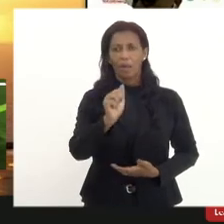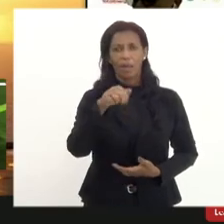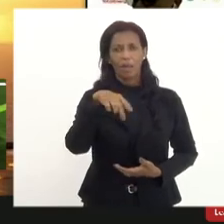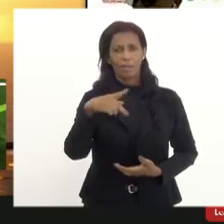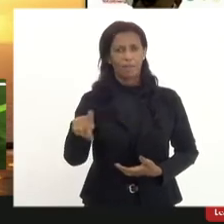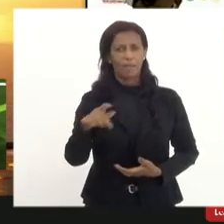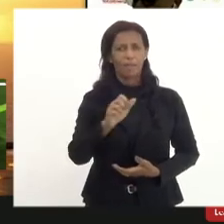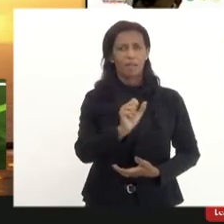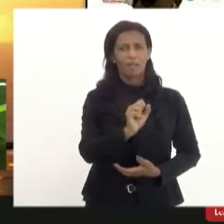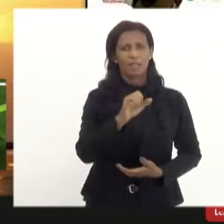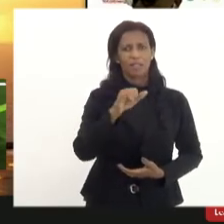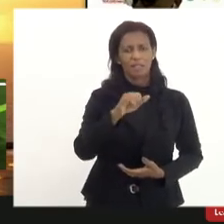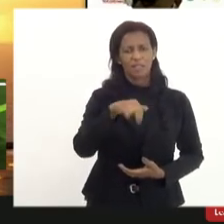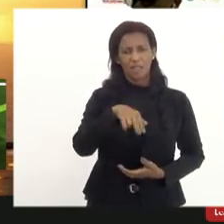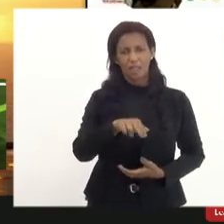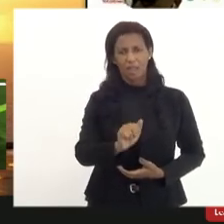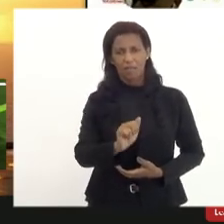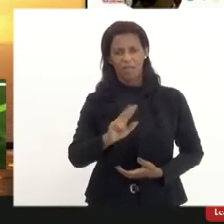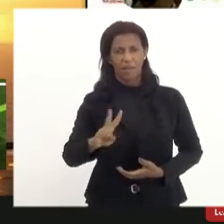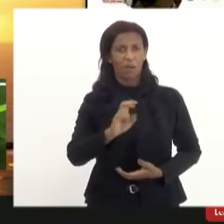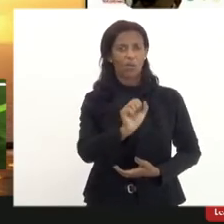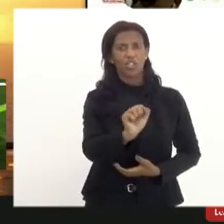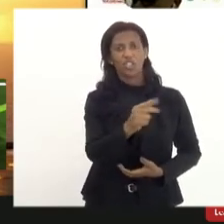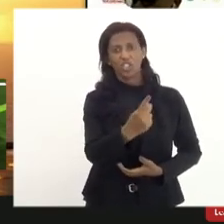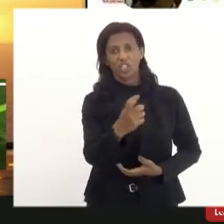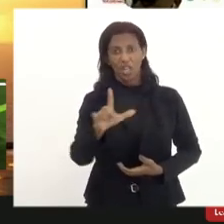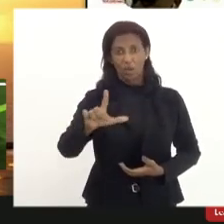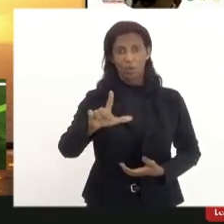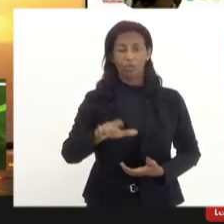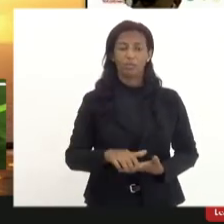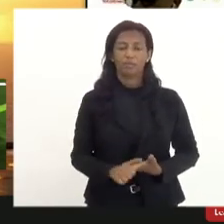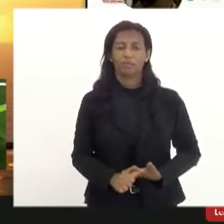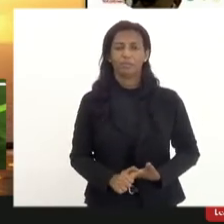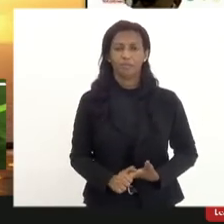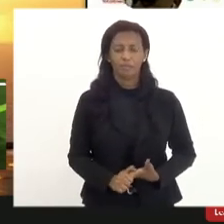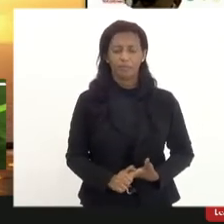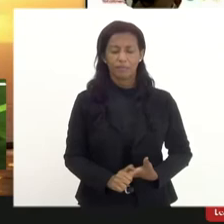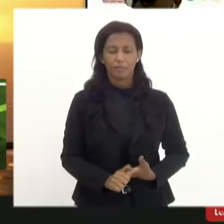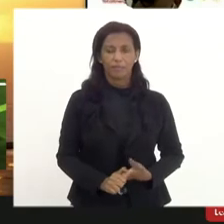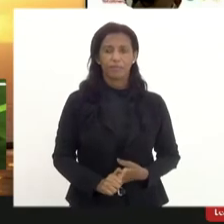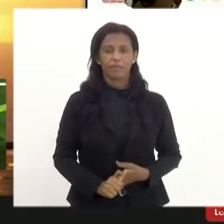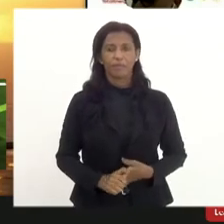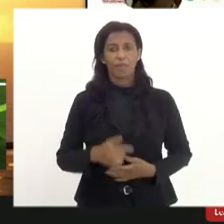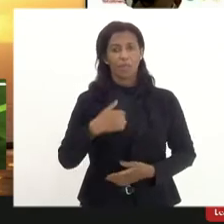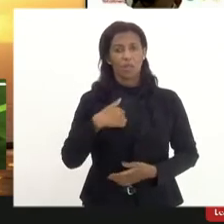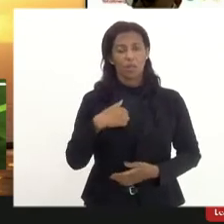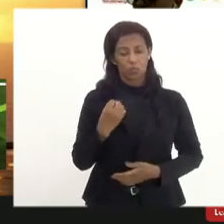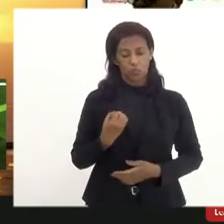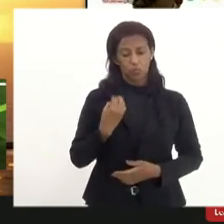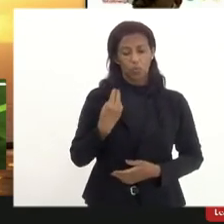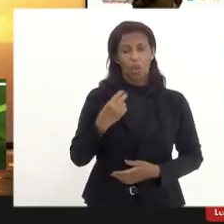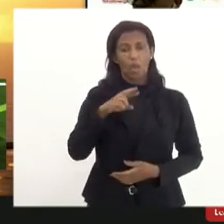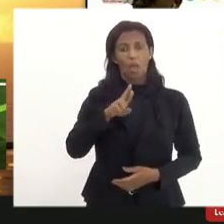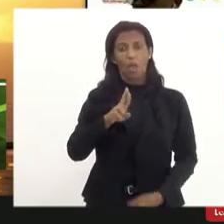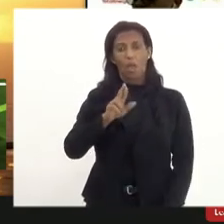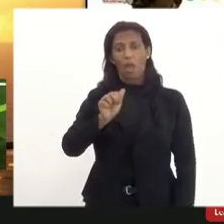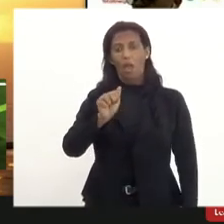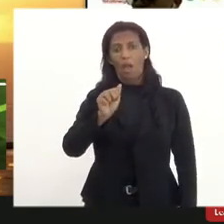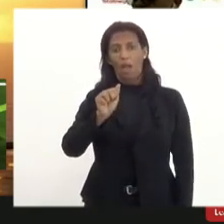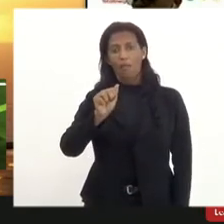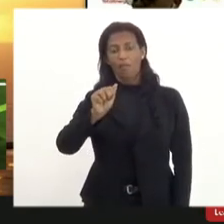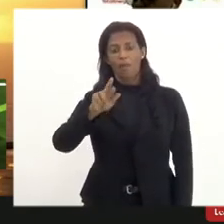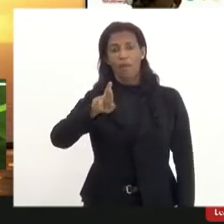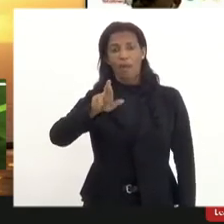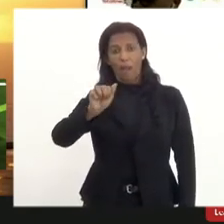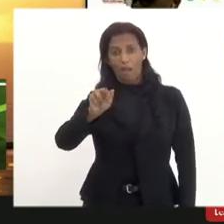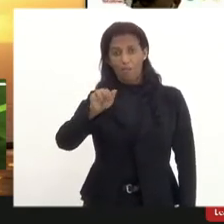Sinaval, os meus colegas da Shell e da Total. Bom, sou o Rafael Amaral, diretor de contratos e